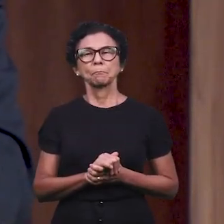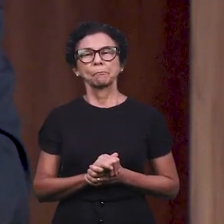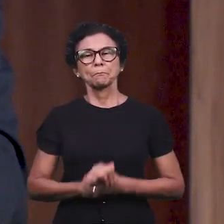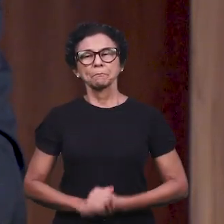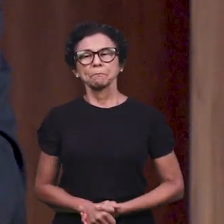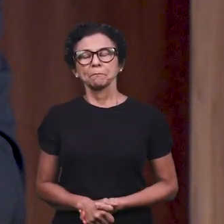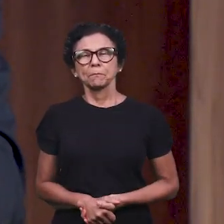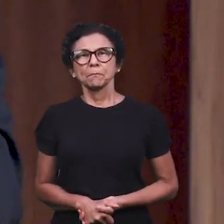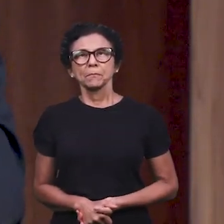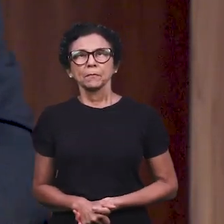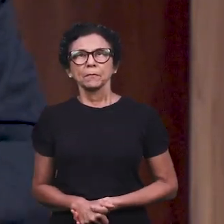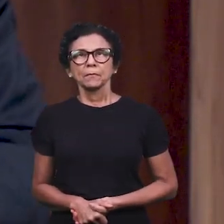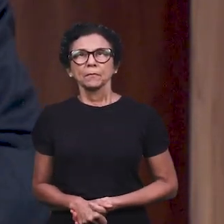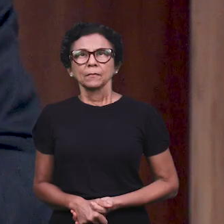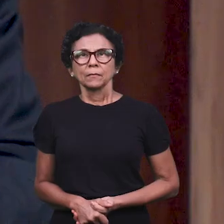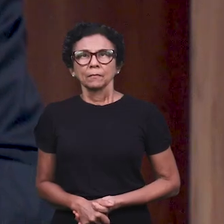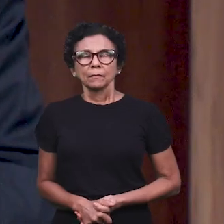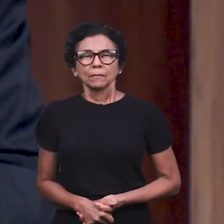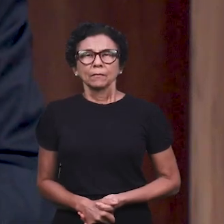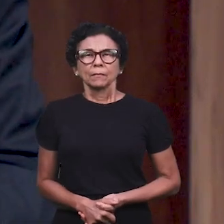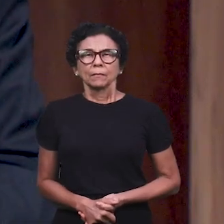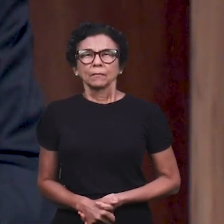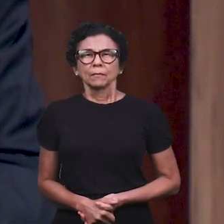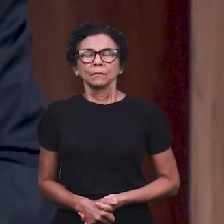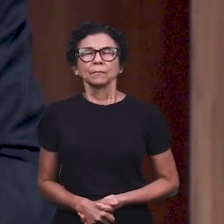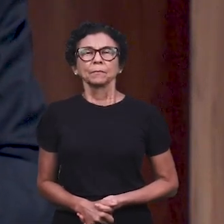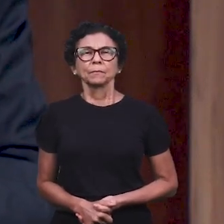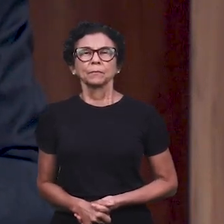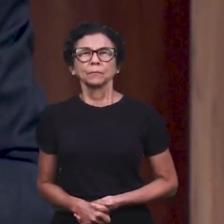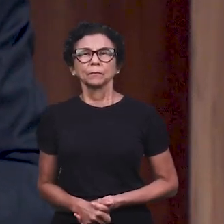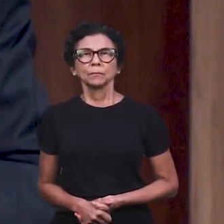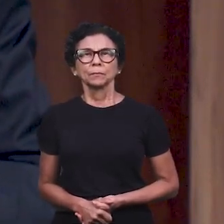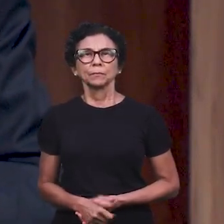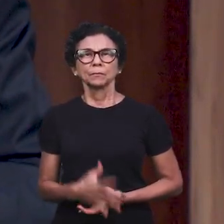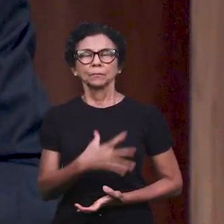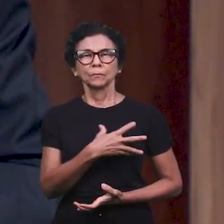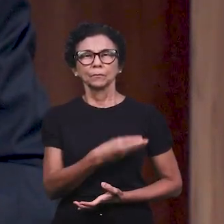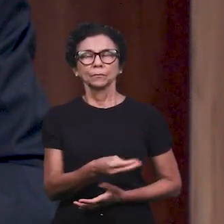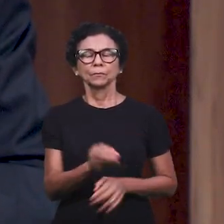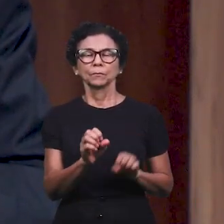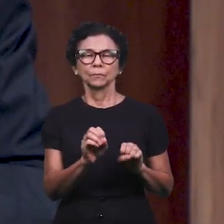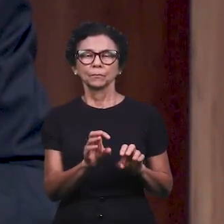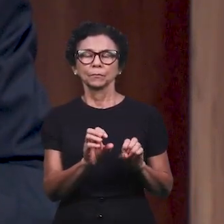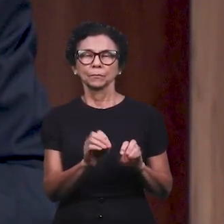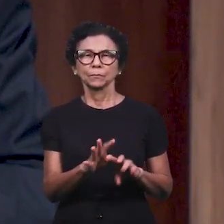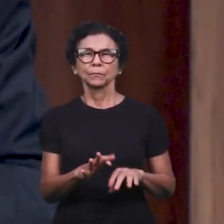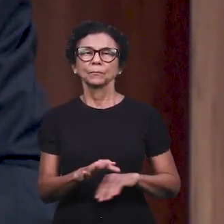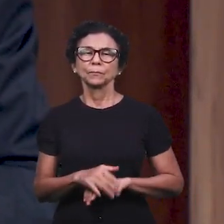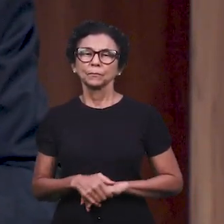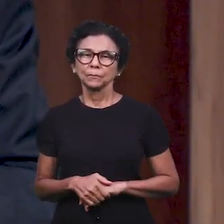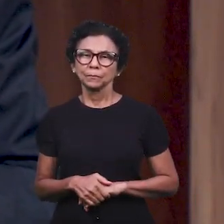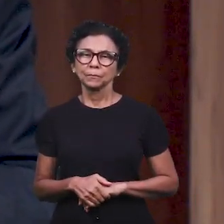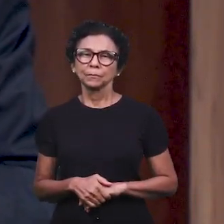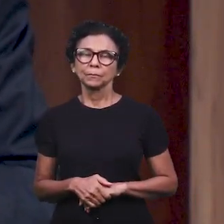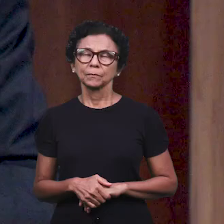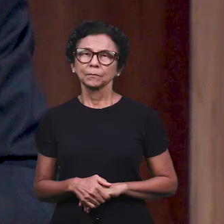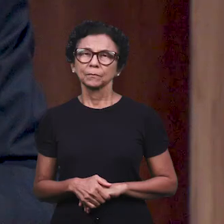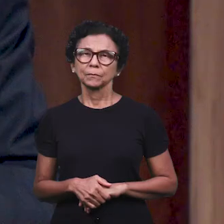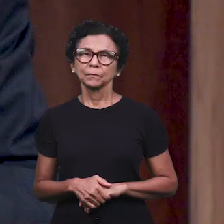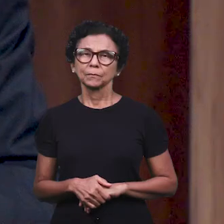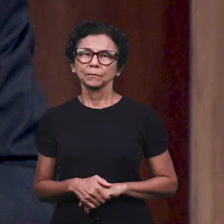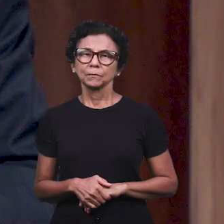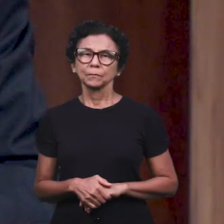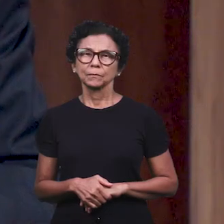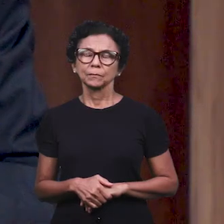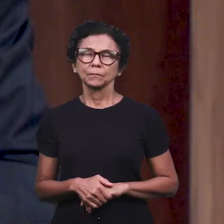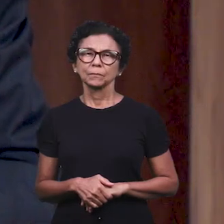opções. Quando você planta bem e a árvore é boa e você colhe bons frutos.